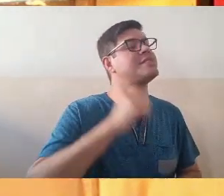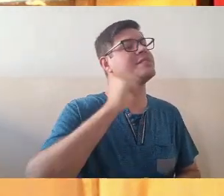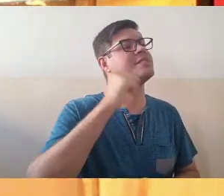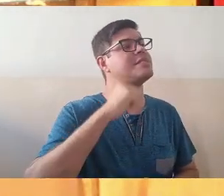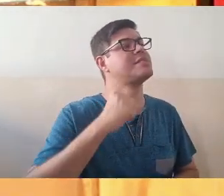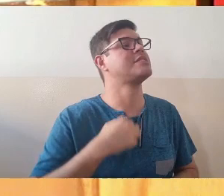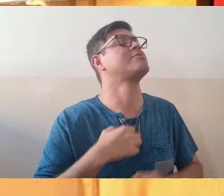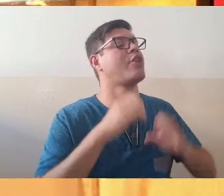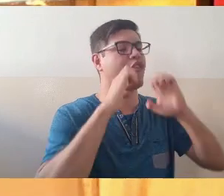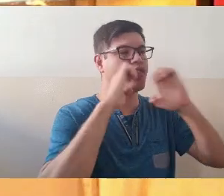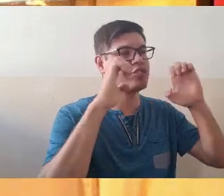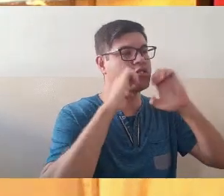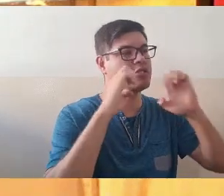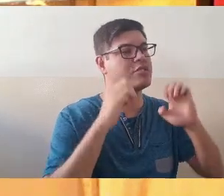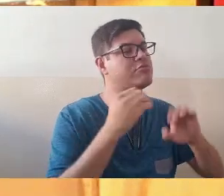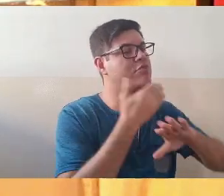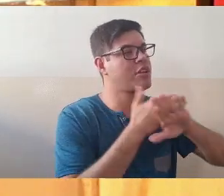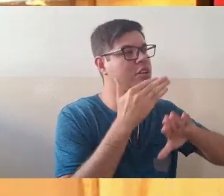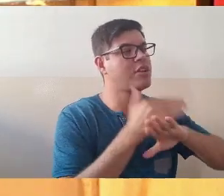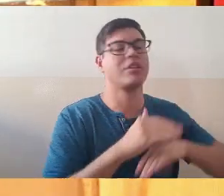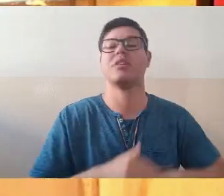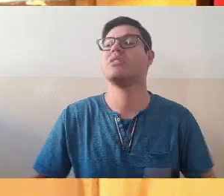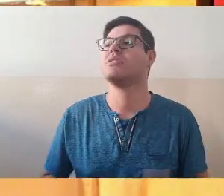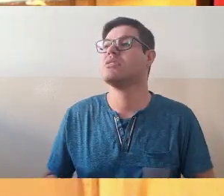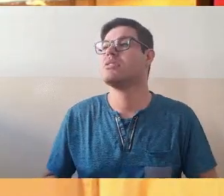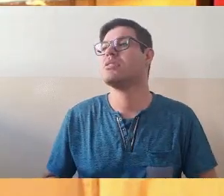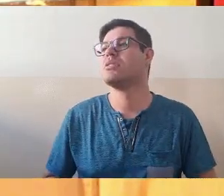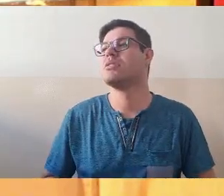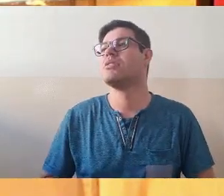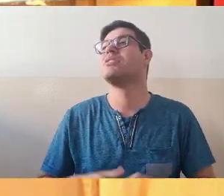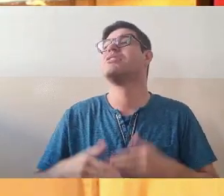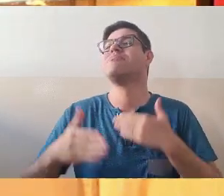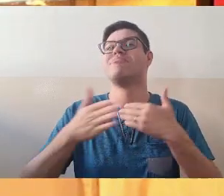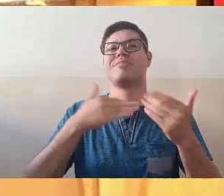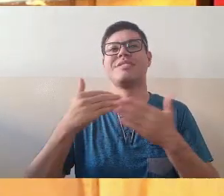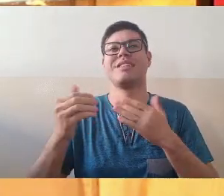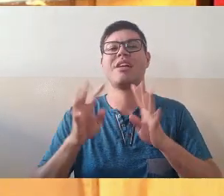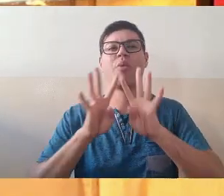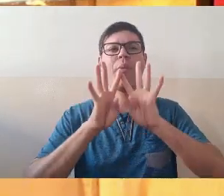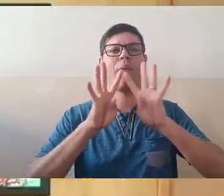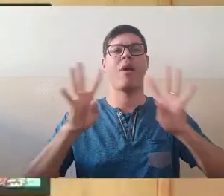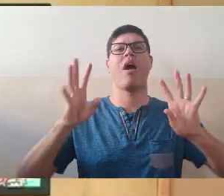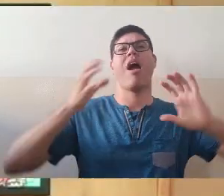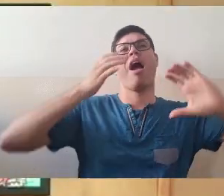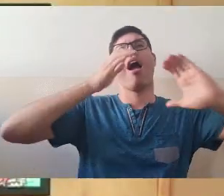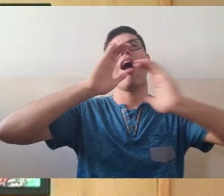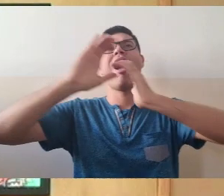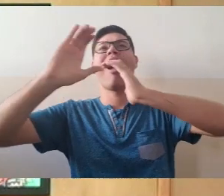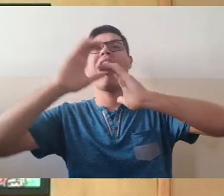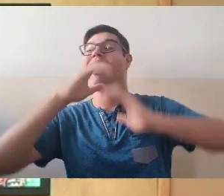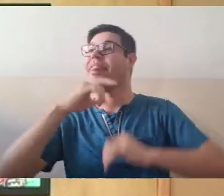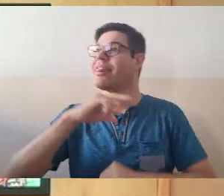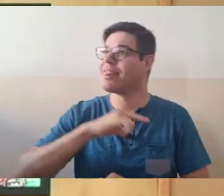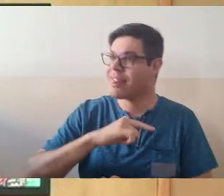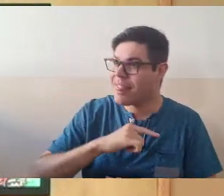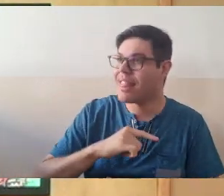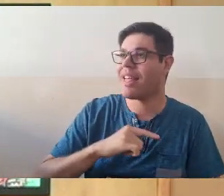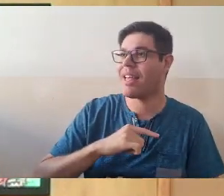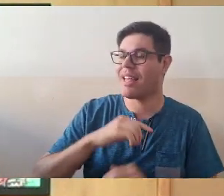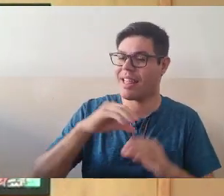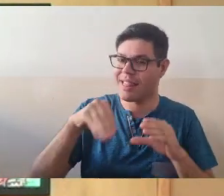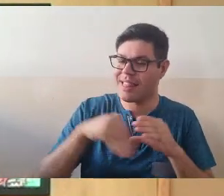Então, e toda igreja tem o coral na igreja católica, tem muita gente que convida a gente para participar, você